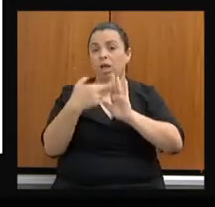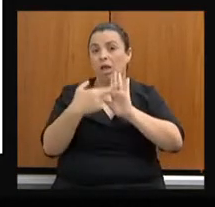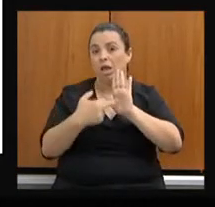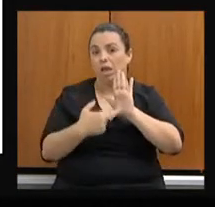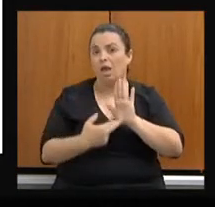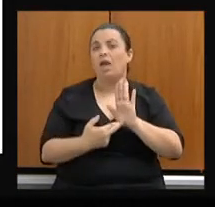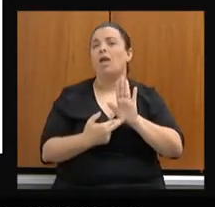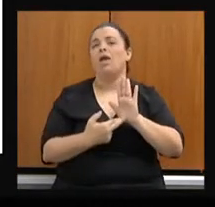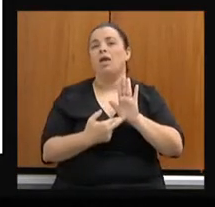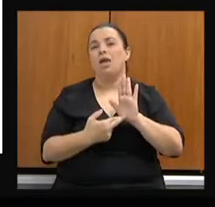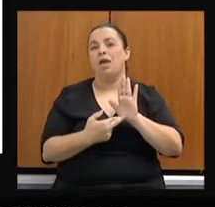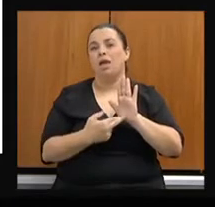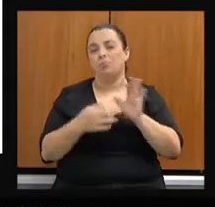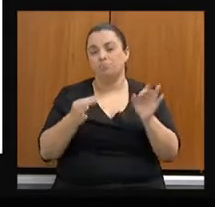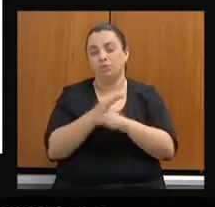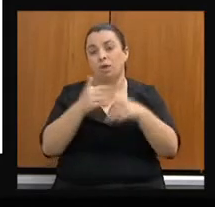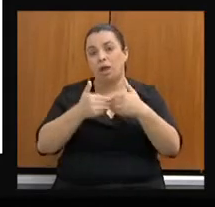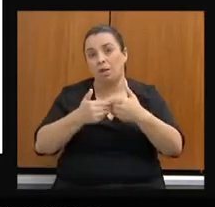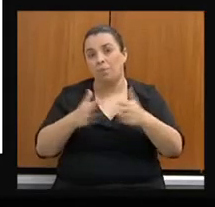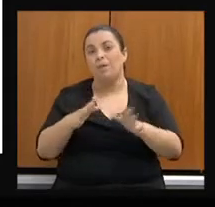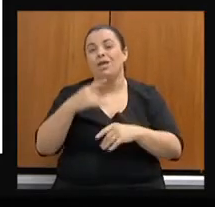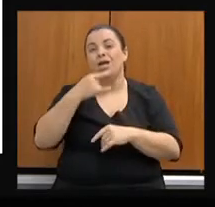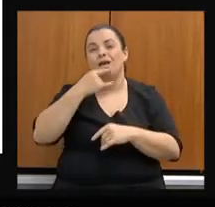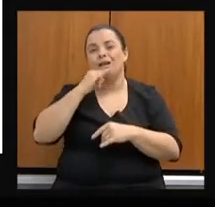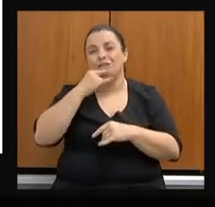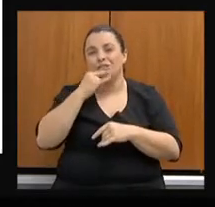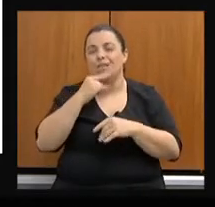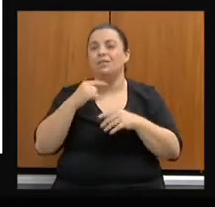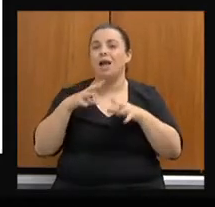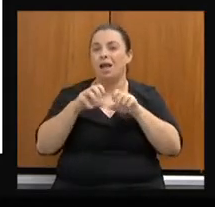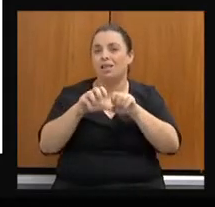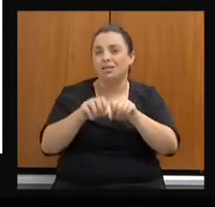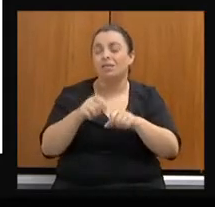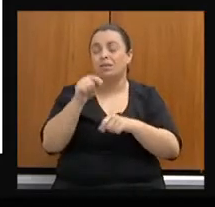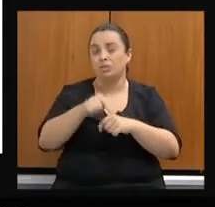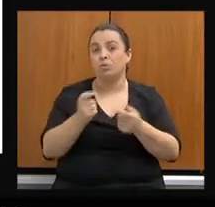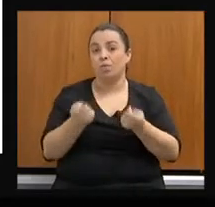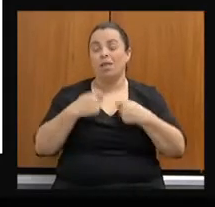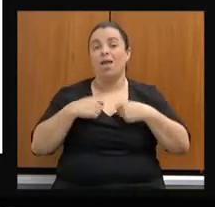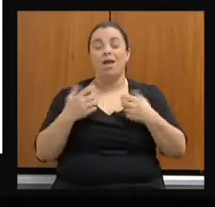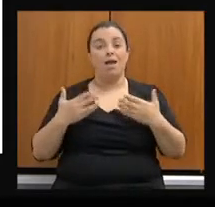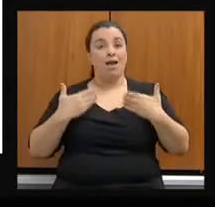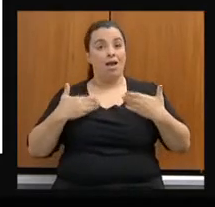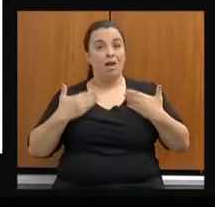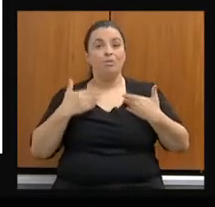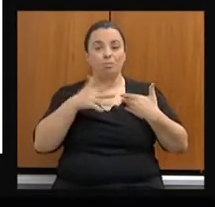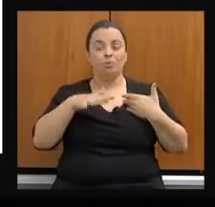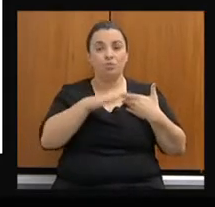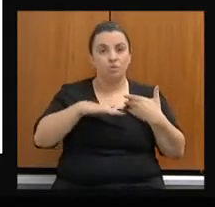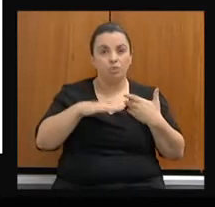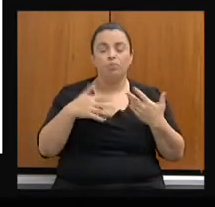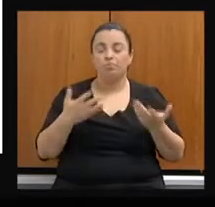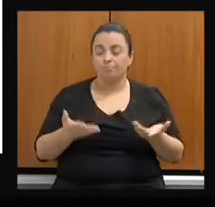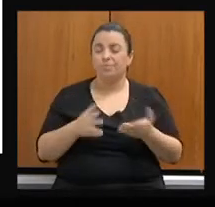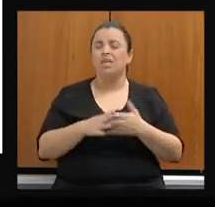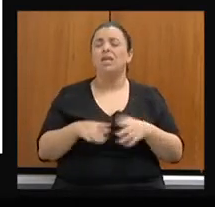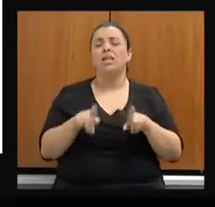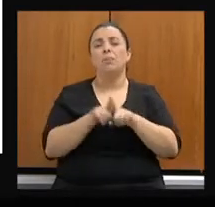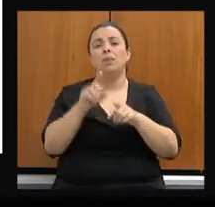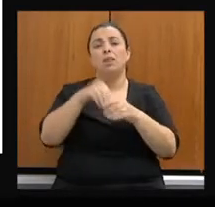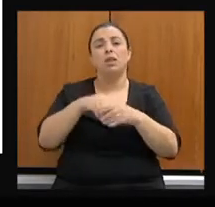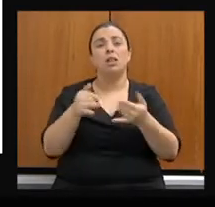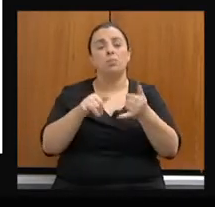cachaçarias artesanais e sem trazido muito ano para o setor e no nosso laboratório foram